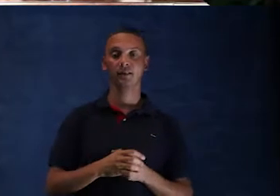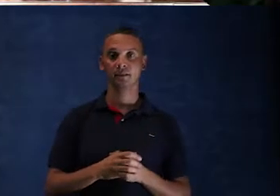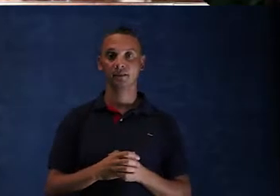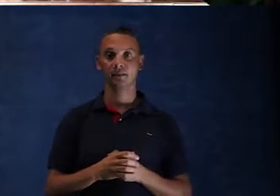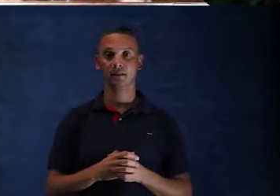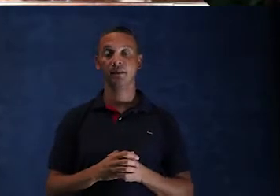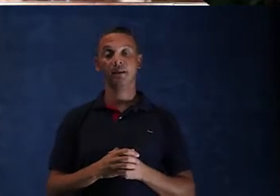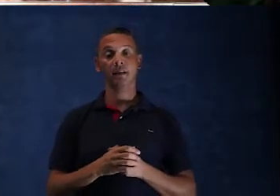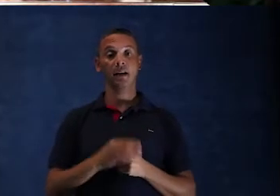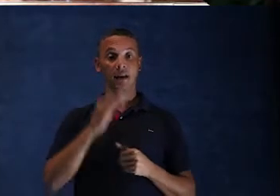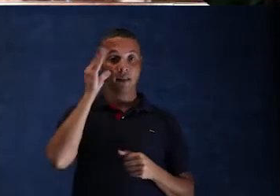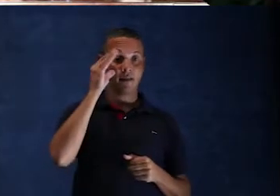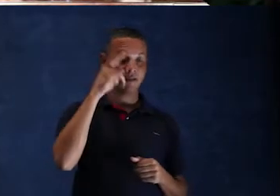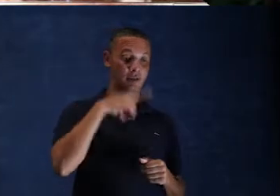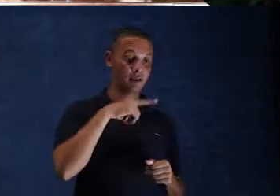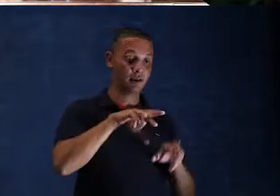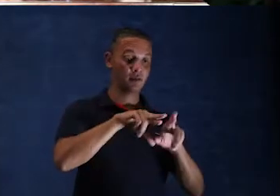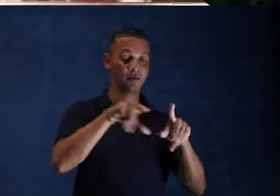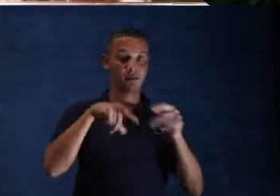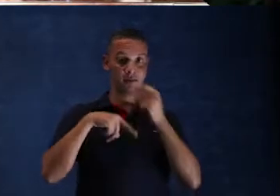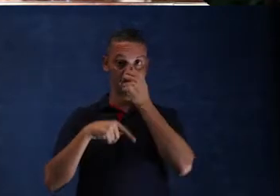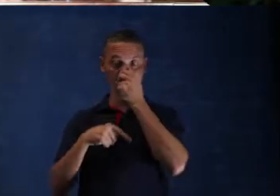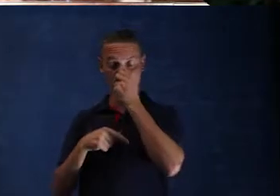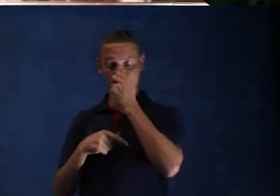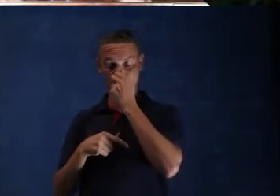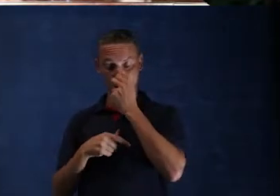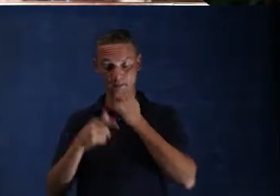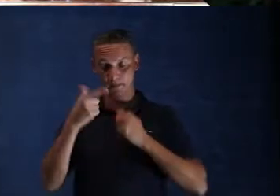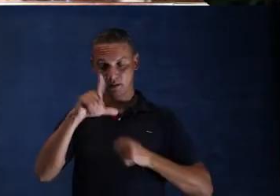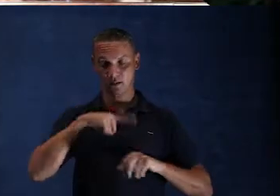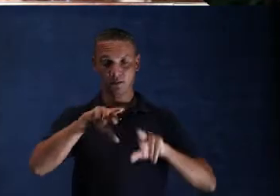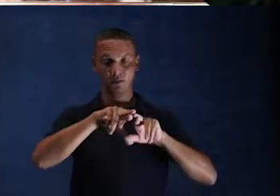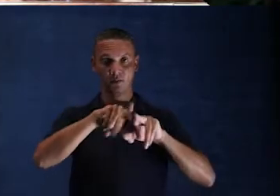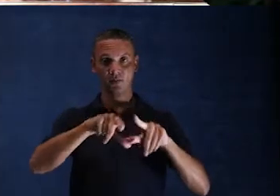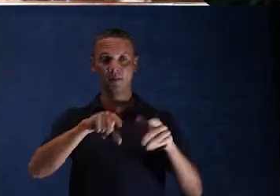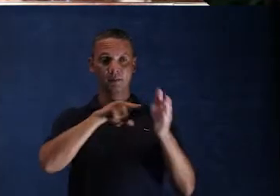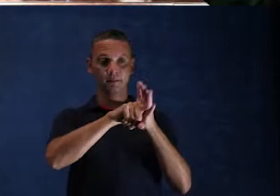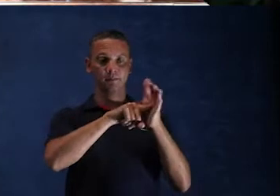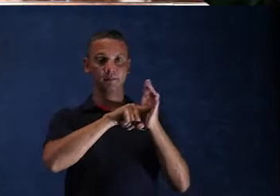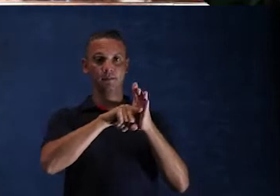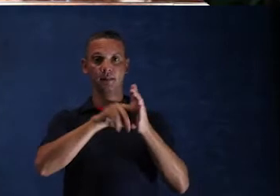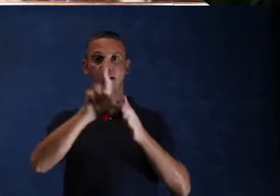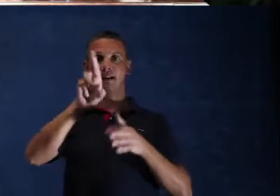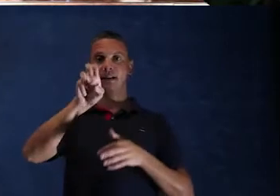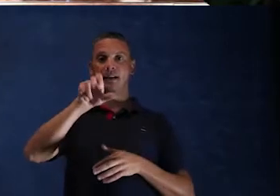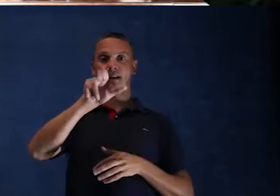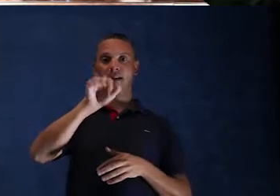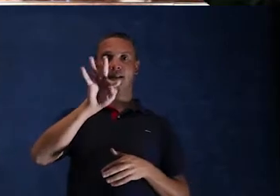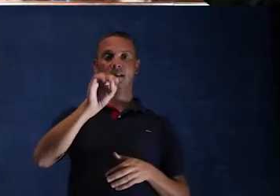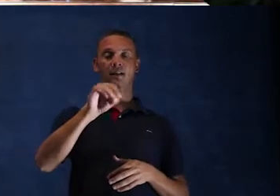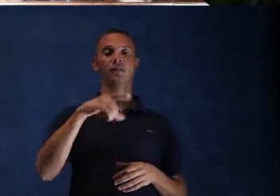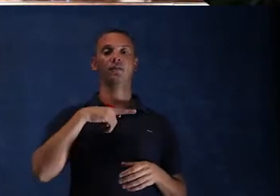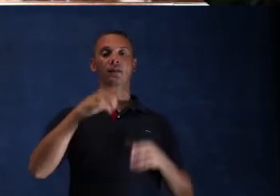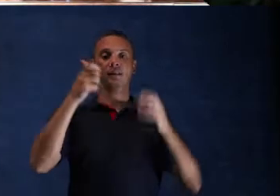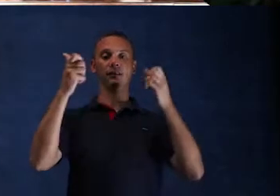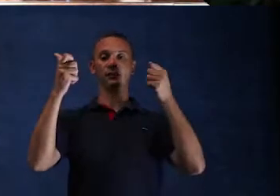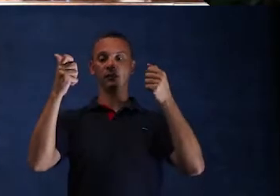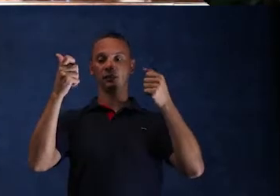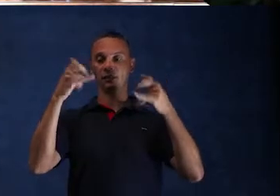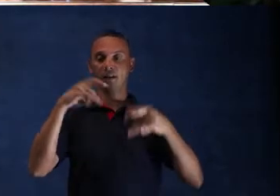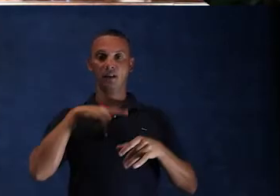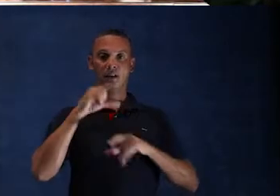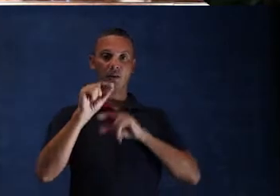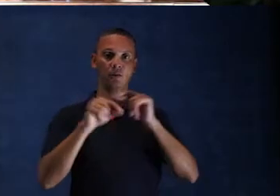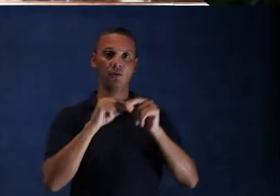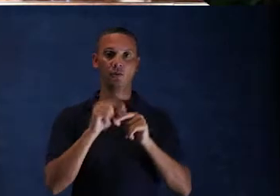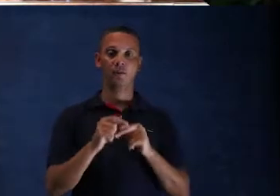Mas essa interessa para a psicanálise, né? Tem algumas outras, mas ele se detém sobre essa que algo que você me disse agora